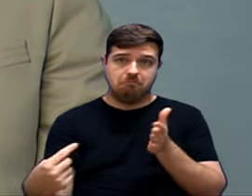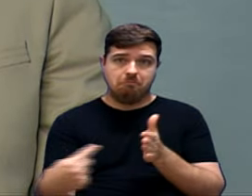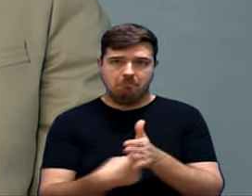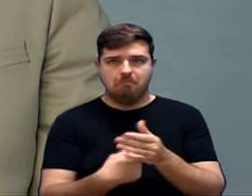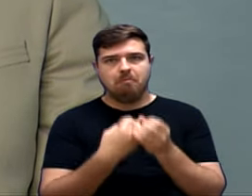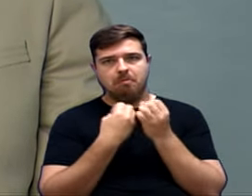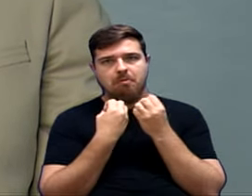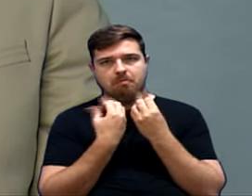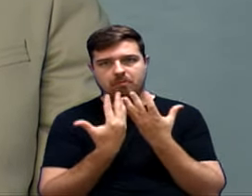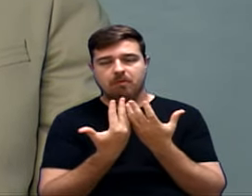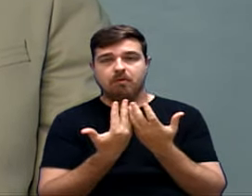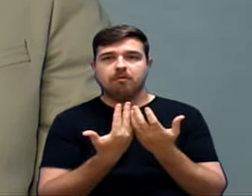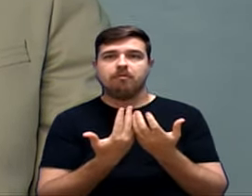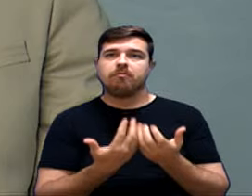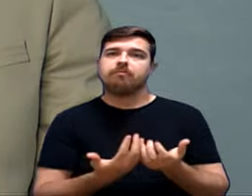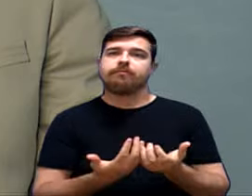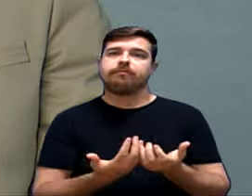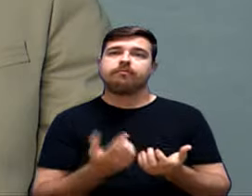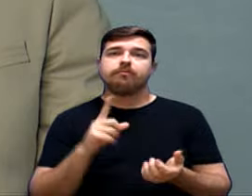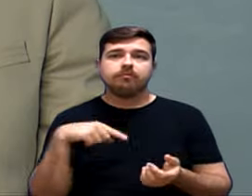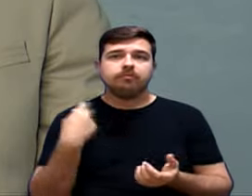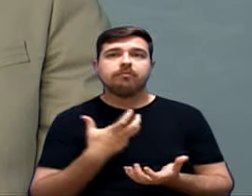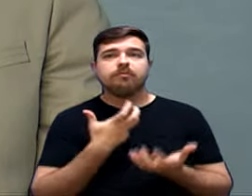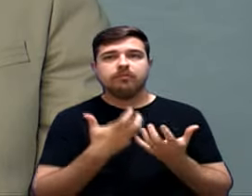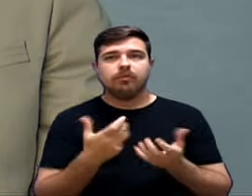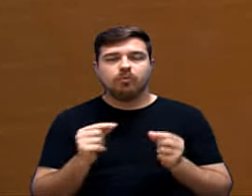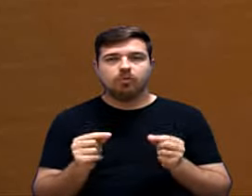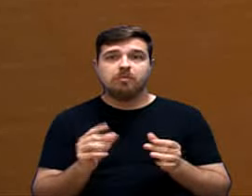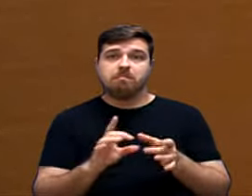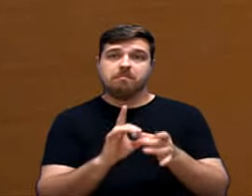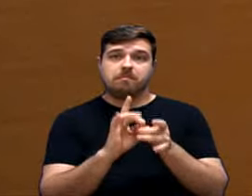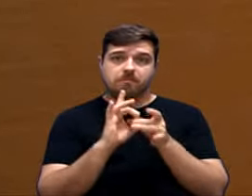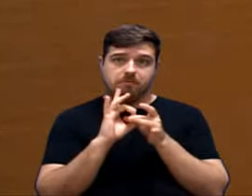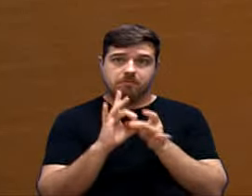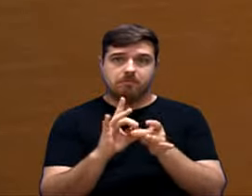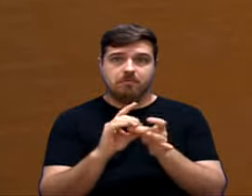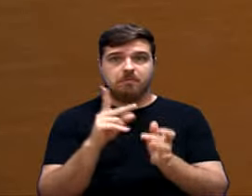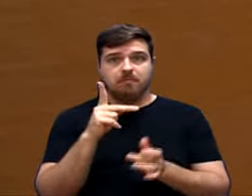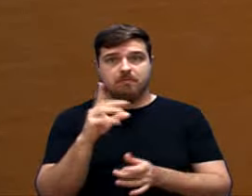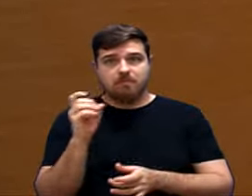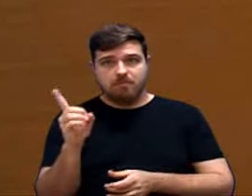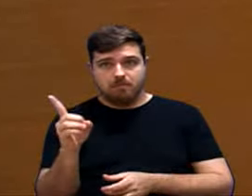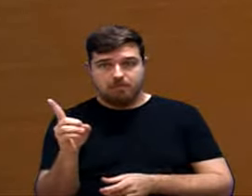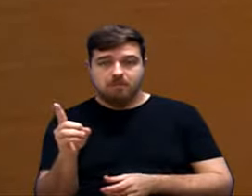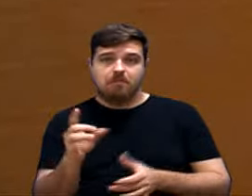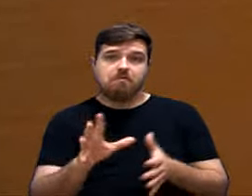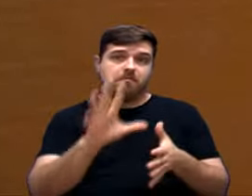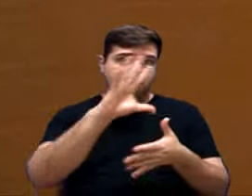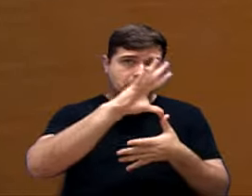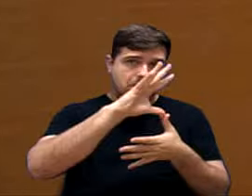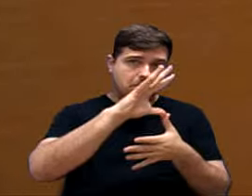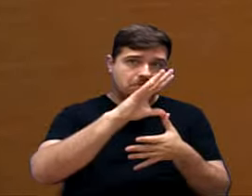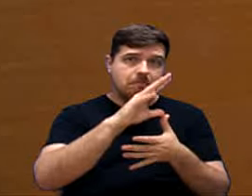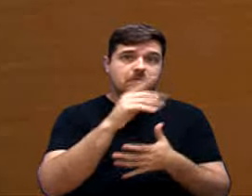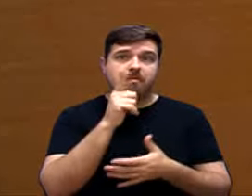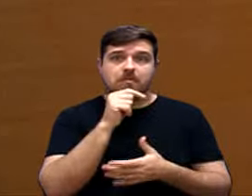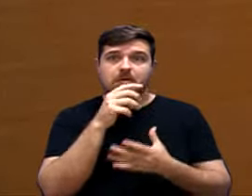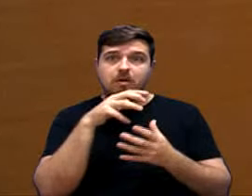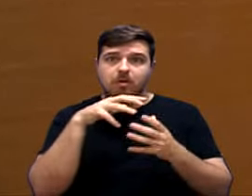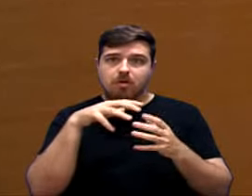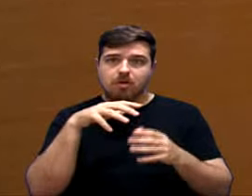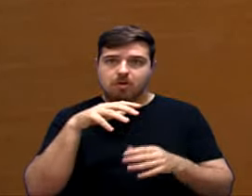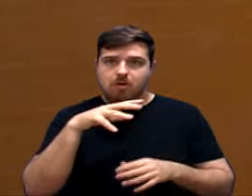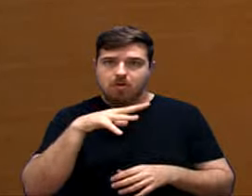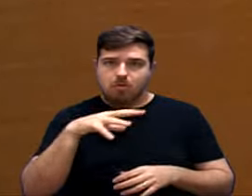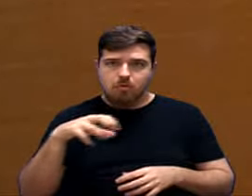ideia é está atrelado ao plano diretor de macrodrenagem do sai então o plano diretor